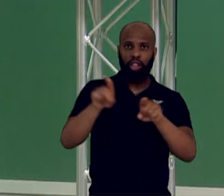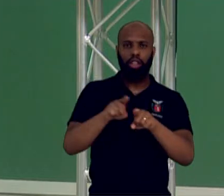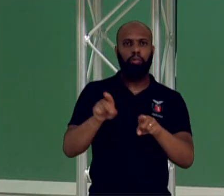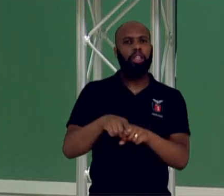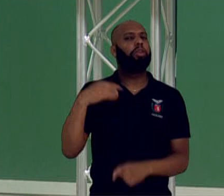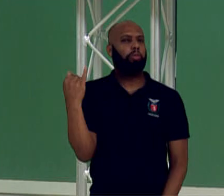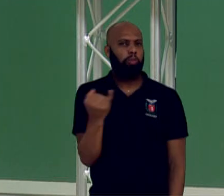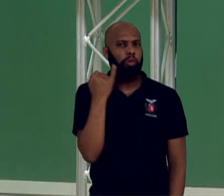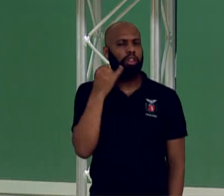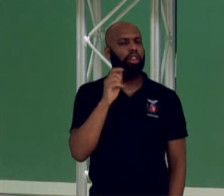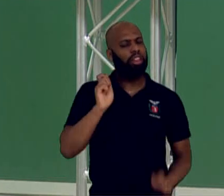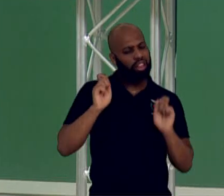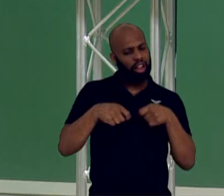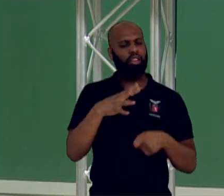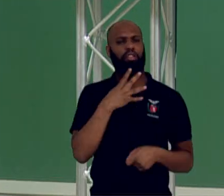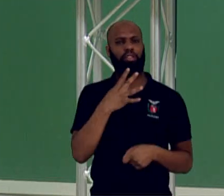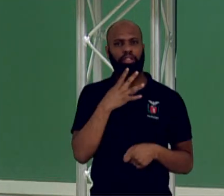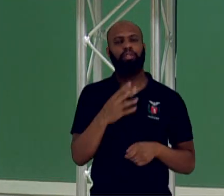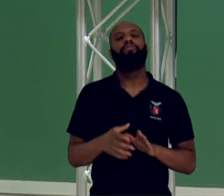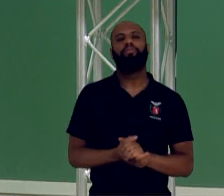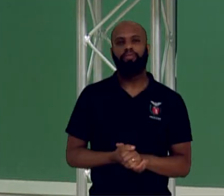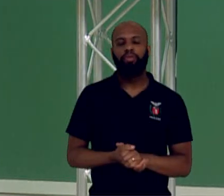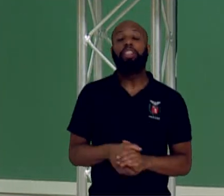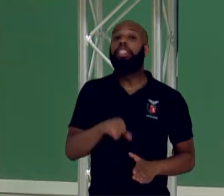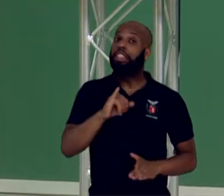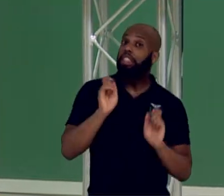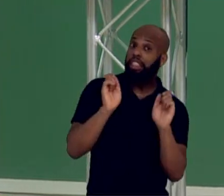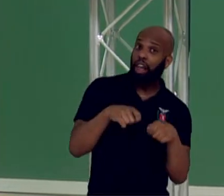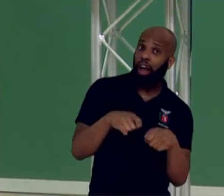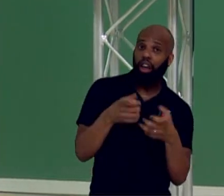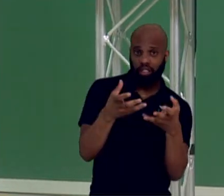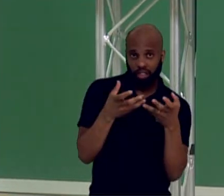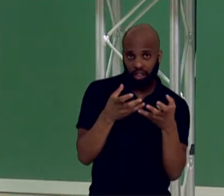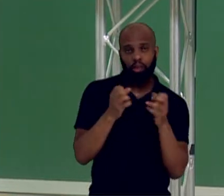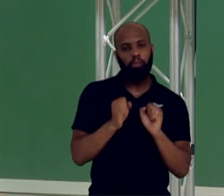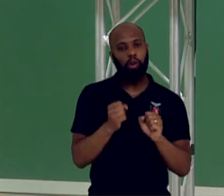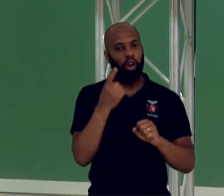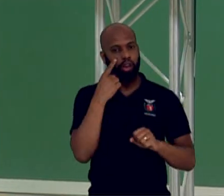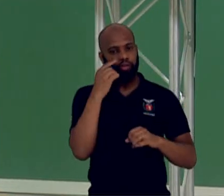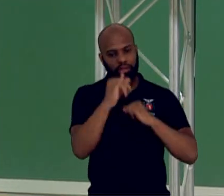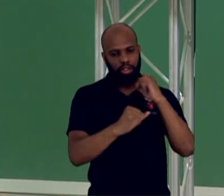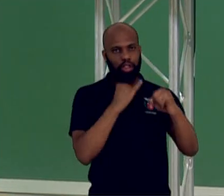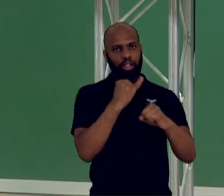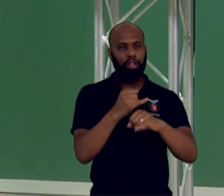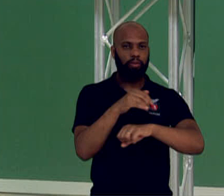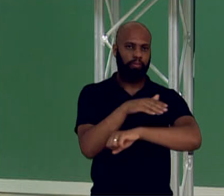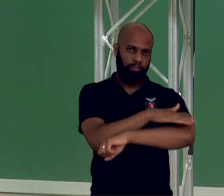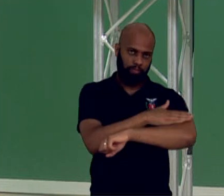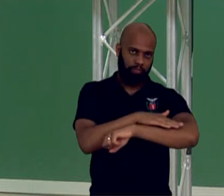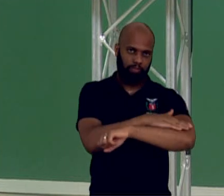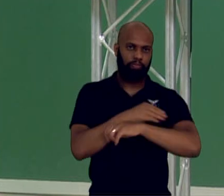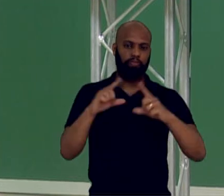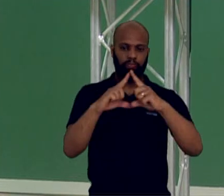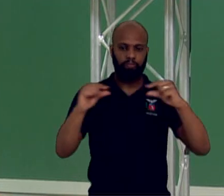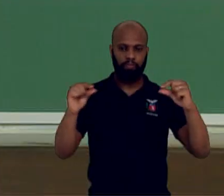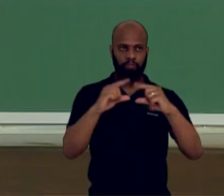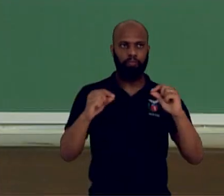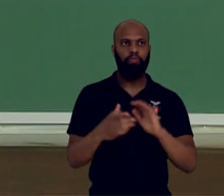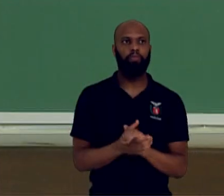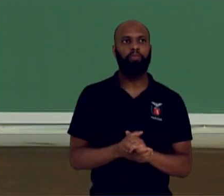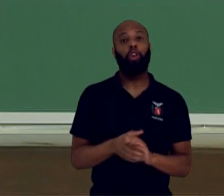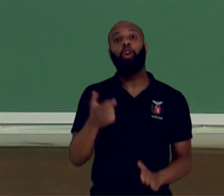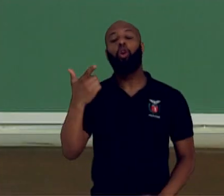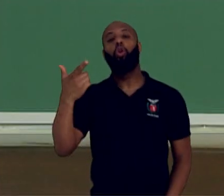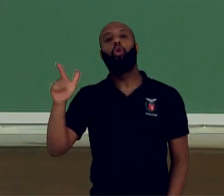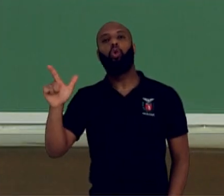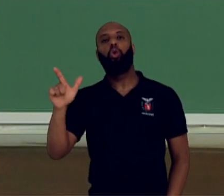pena conhecer, quem pode, coloque aí na internet, Praça do Japão. Agora a próxima imagem, é